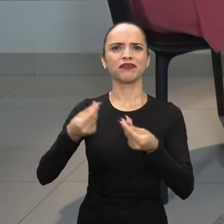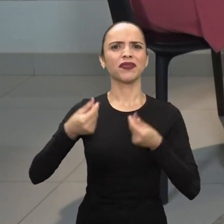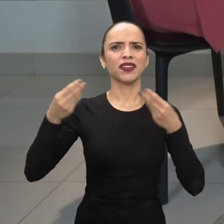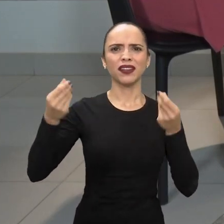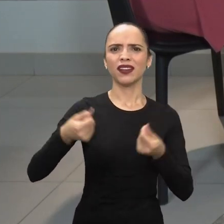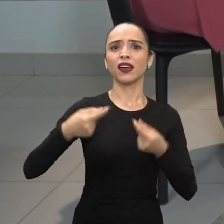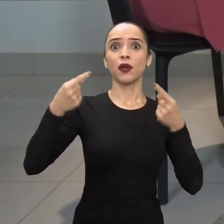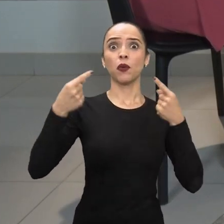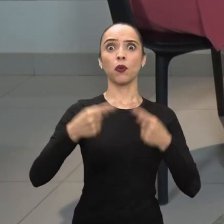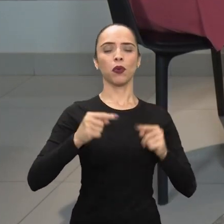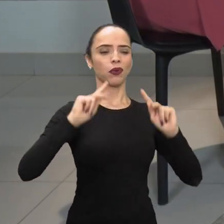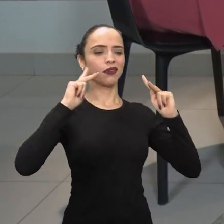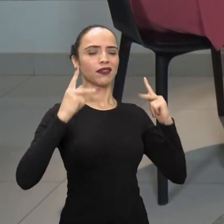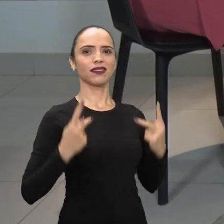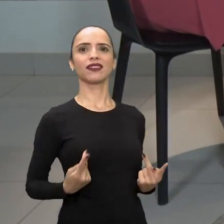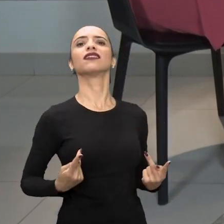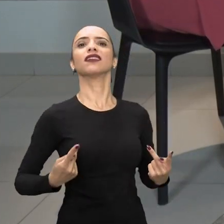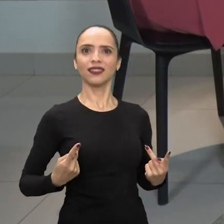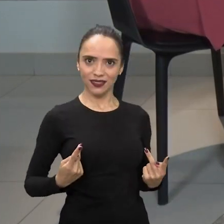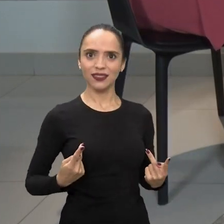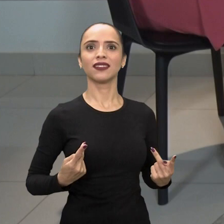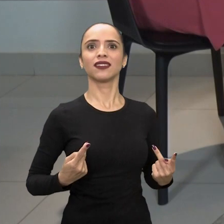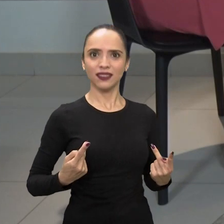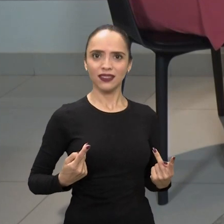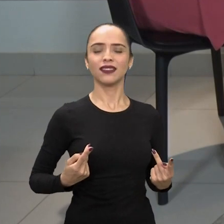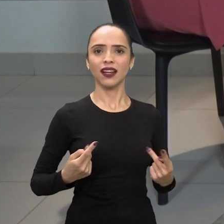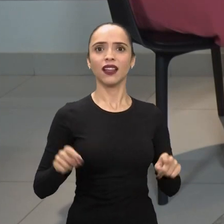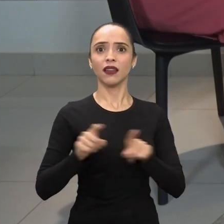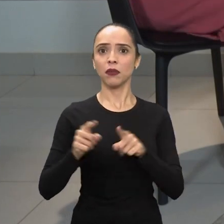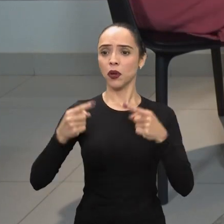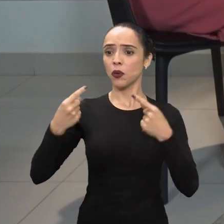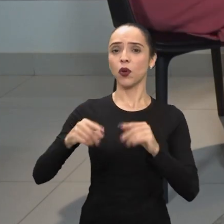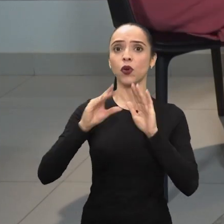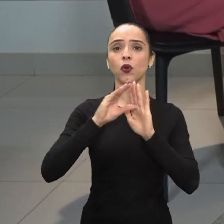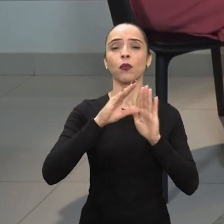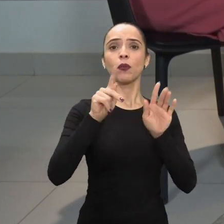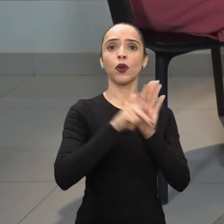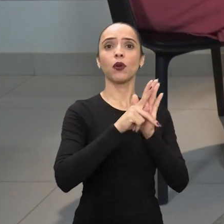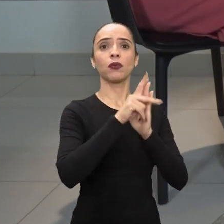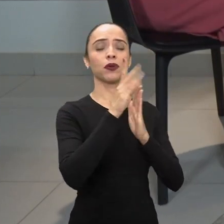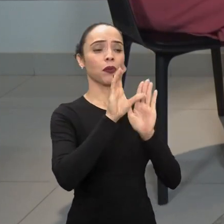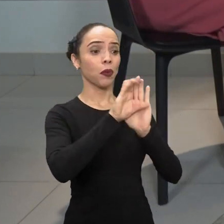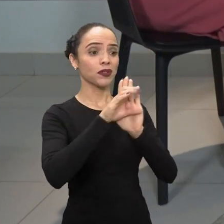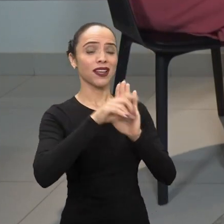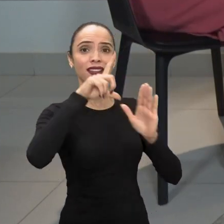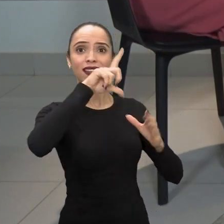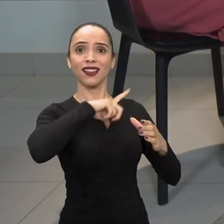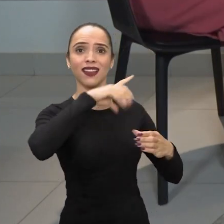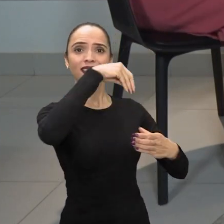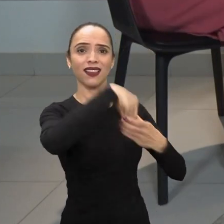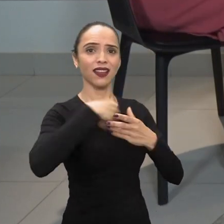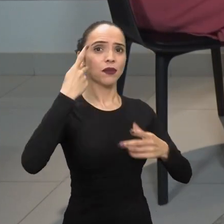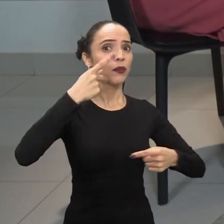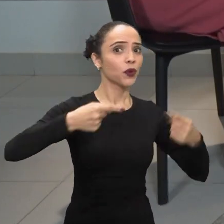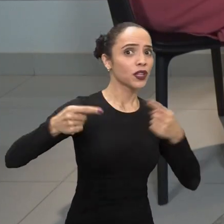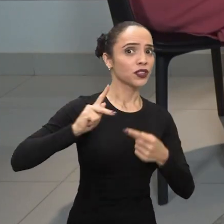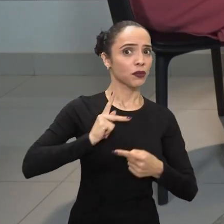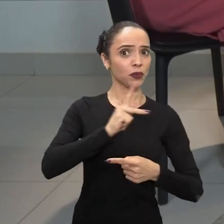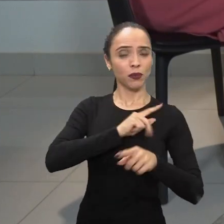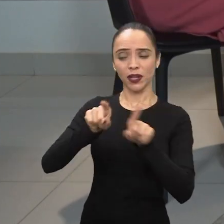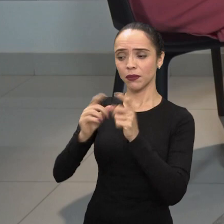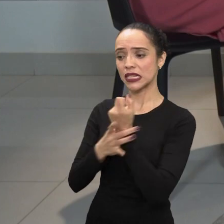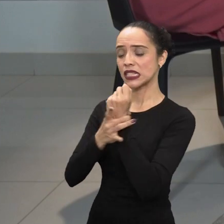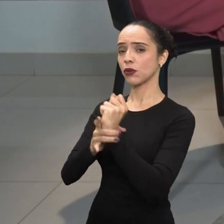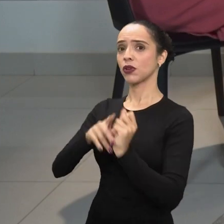a própria necropolítica a própria execução Eu acho que isso vai ao contrário de qualquer do próprio conceito de política pública e da Segurança Pública